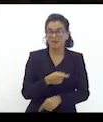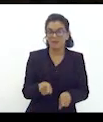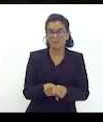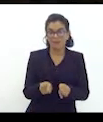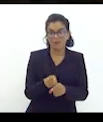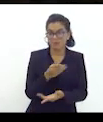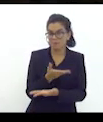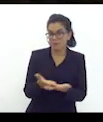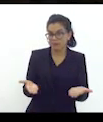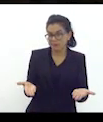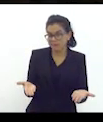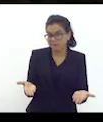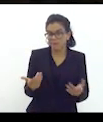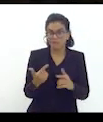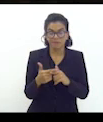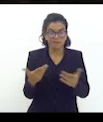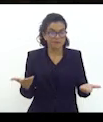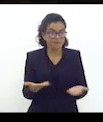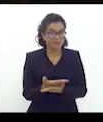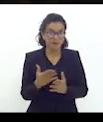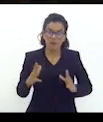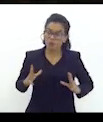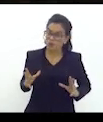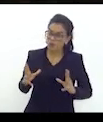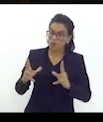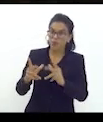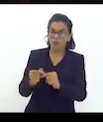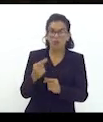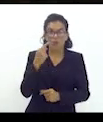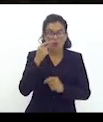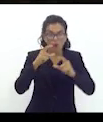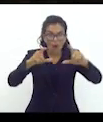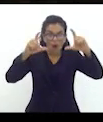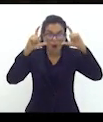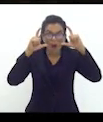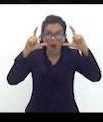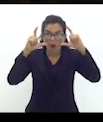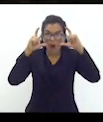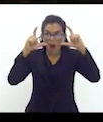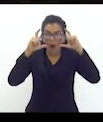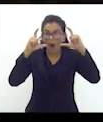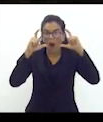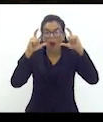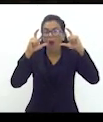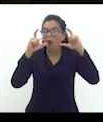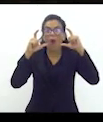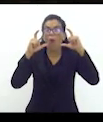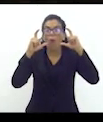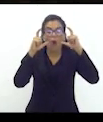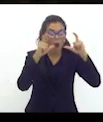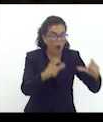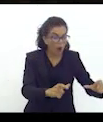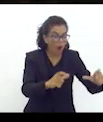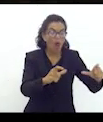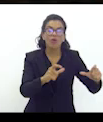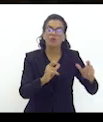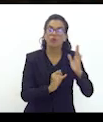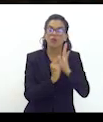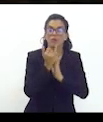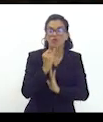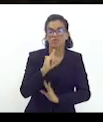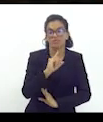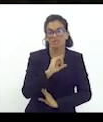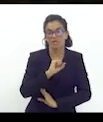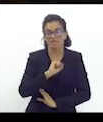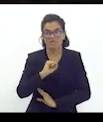não perder. Porque agora todo mundo está com o olho gordo em cima do ISS. E